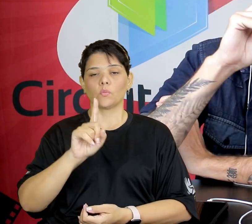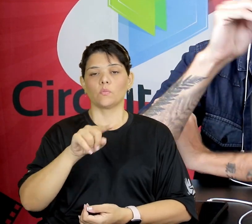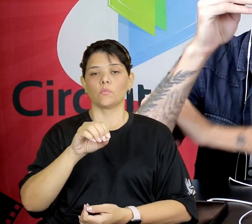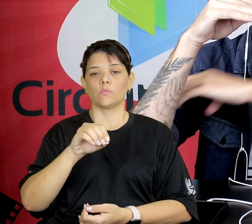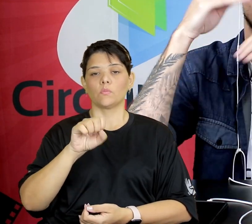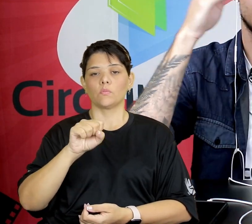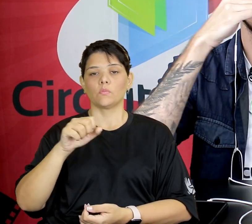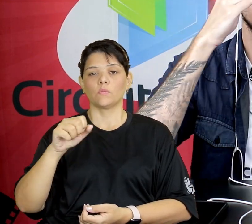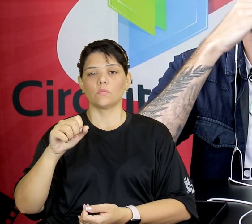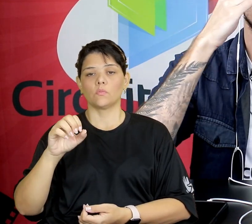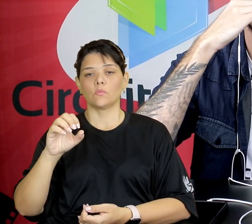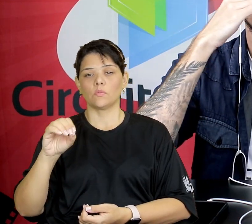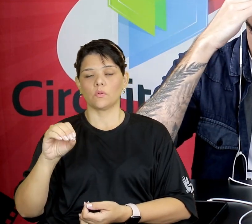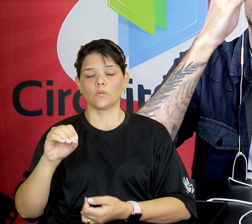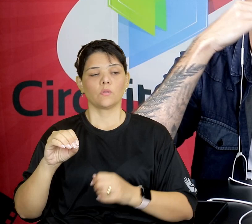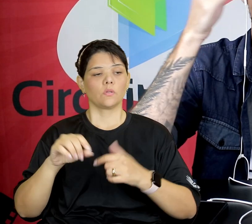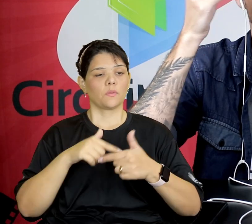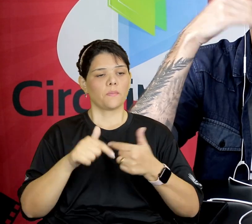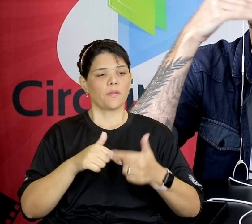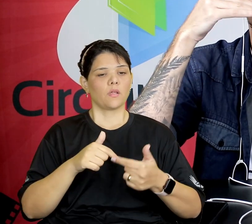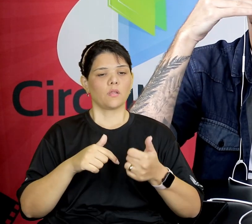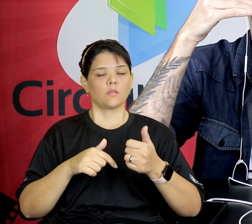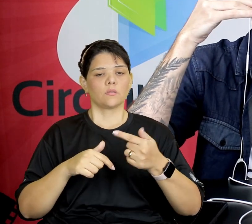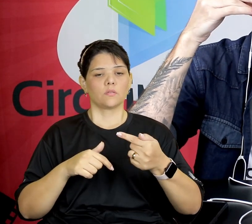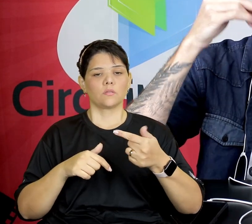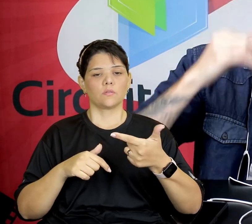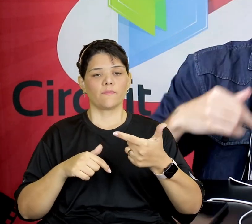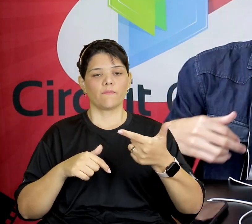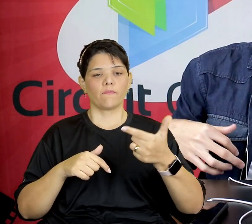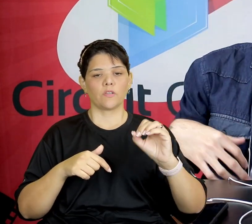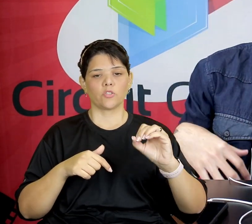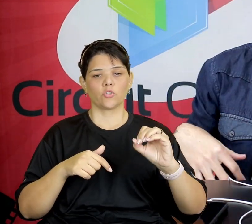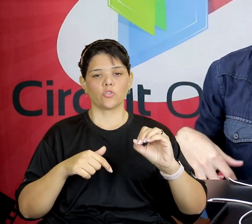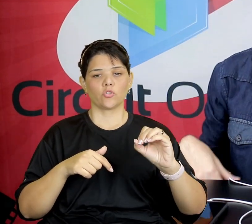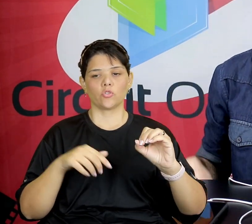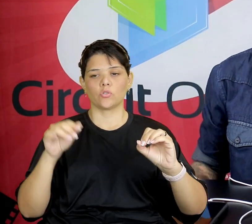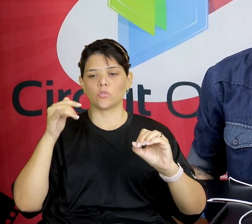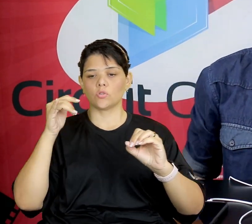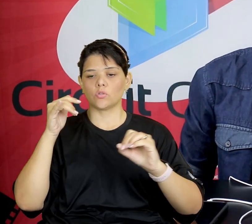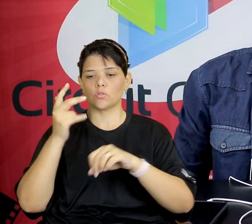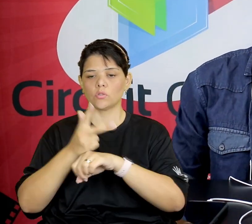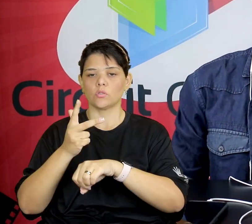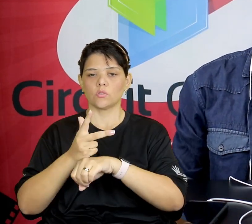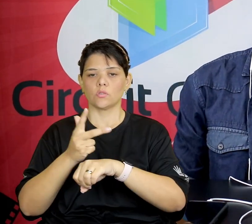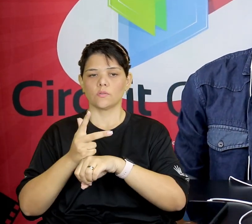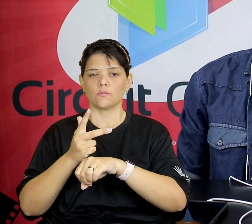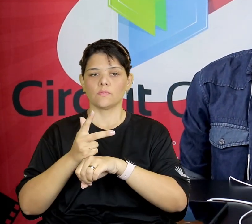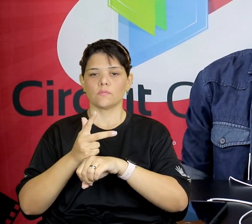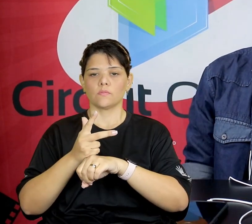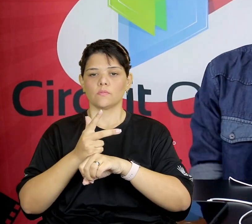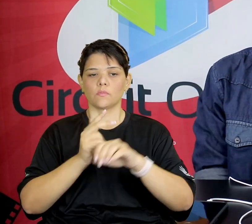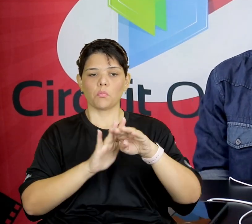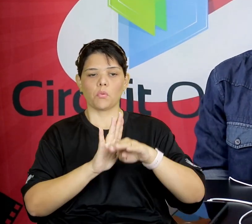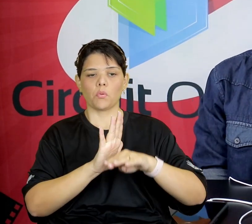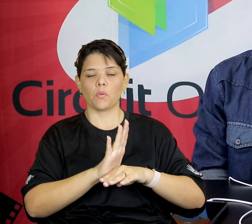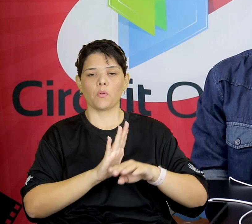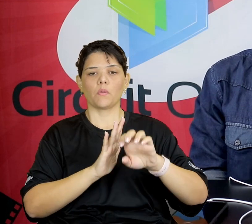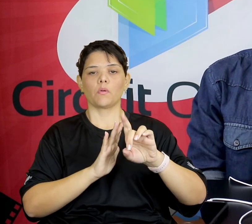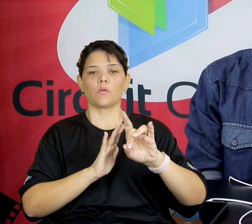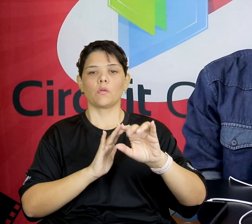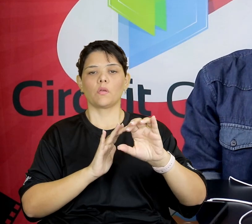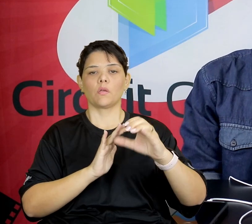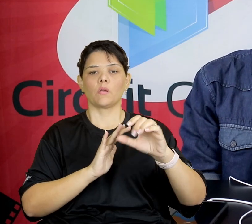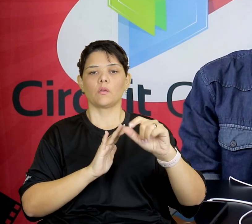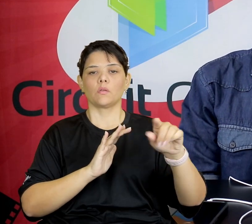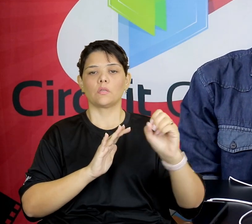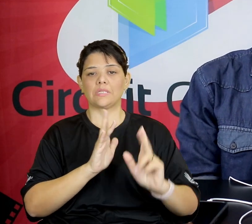nessa escala, nessa diferença pequena, assim, às vezes dá uma impressão de que a imagem é melhor.